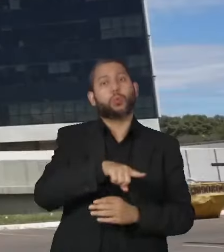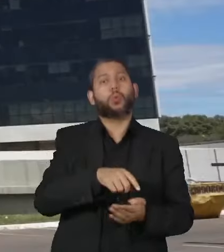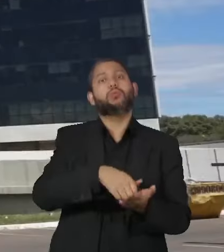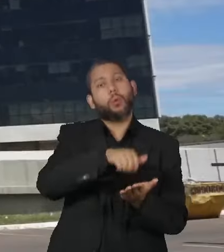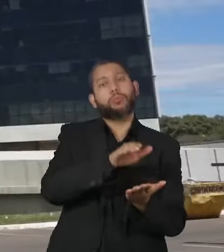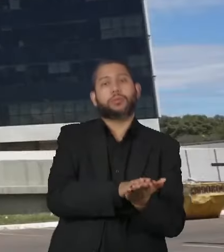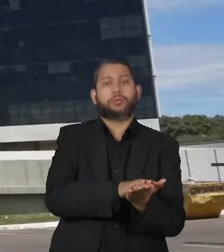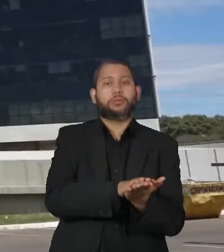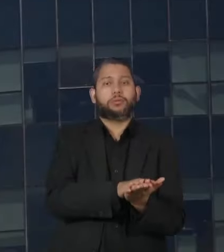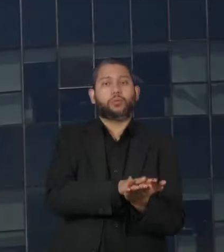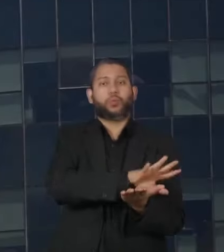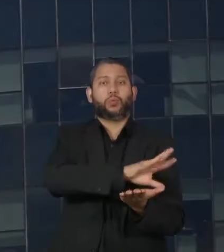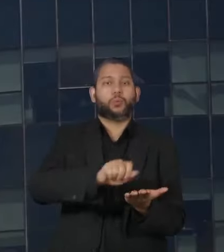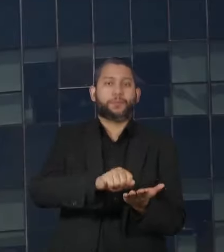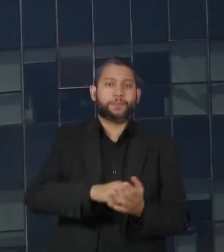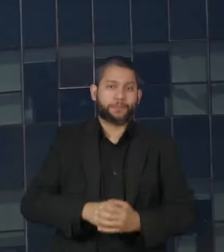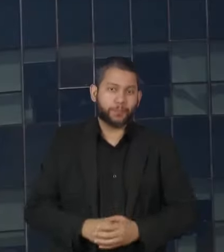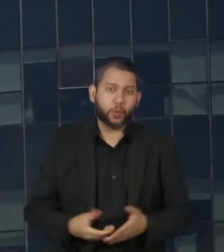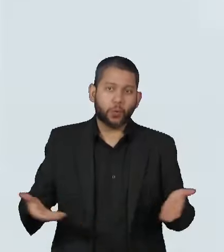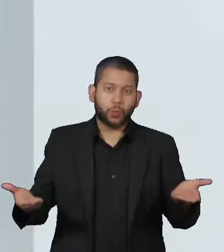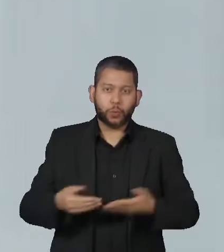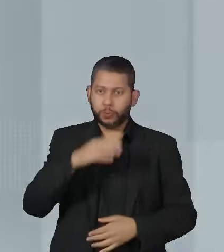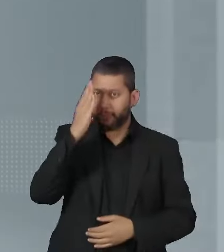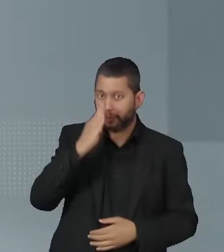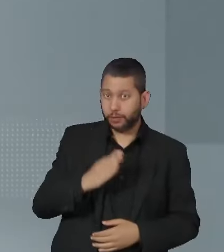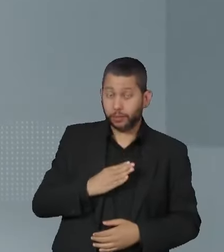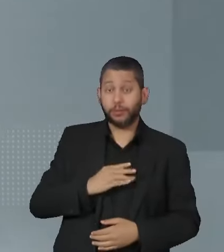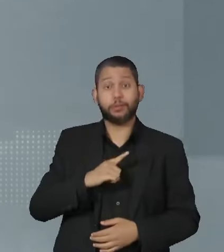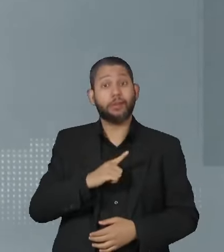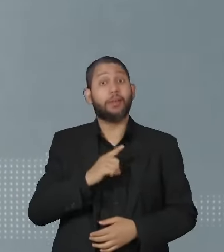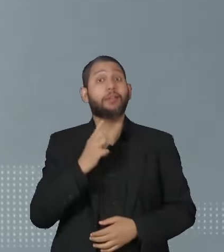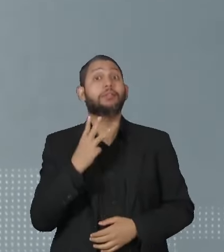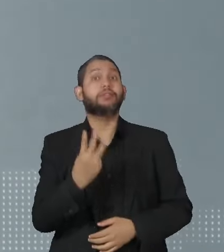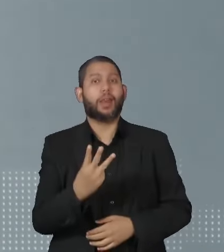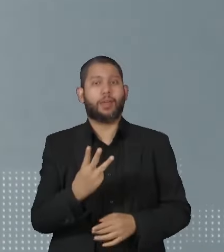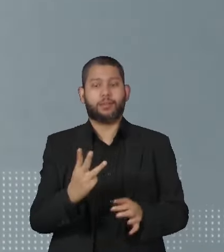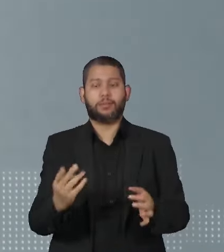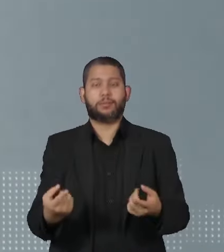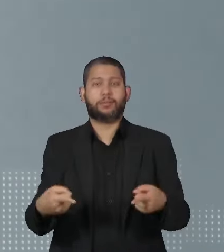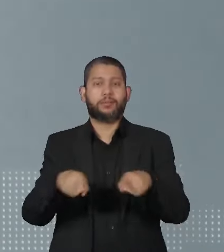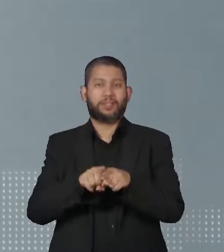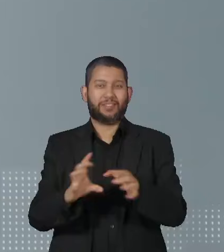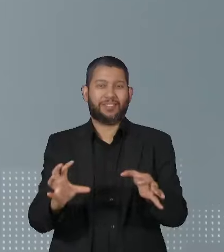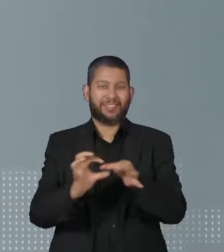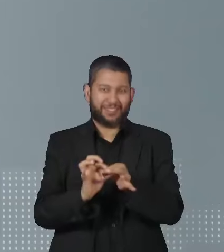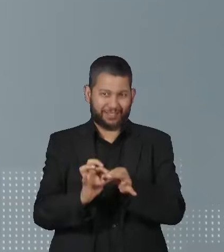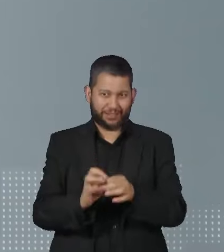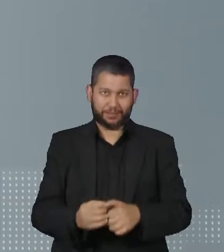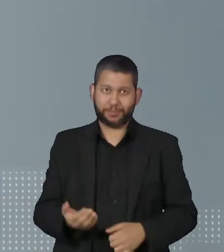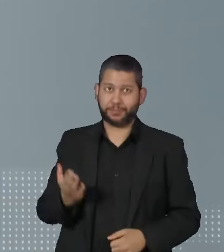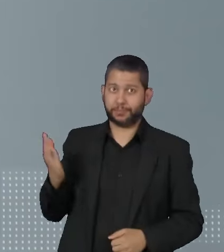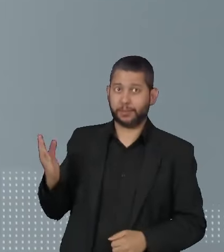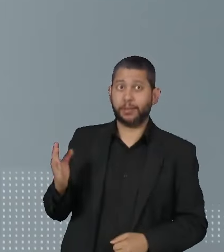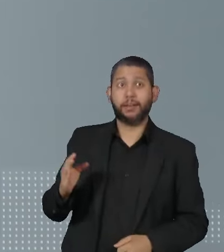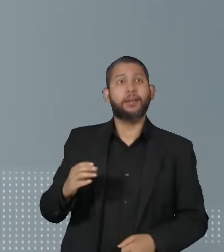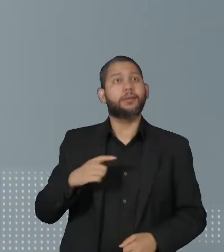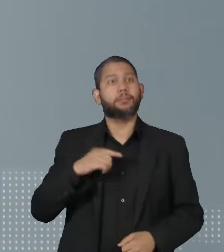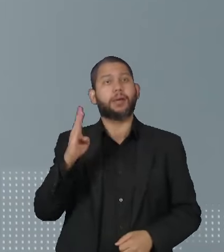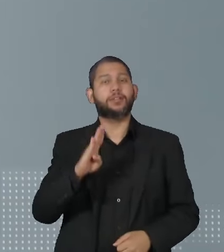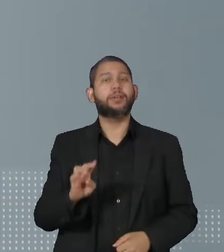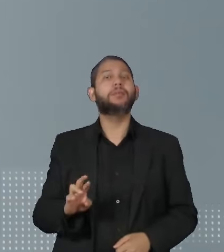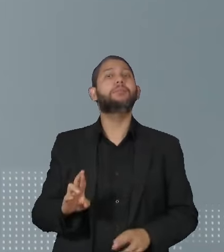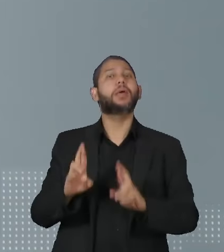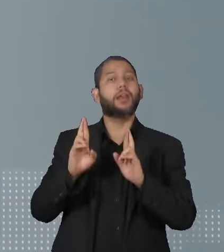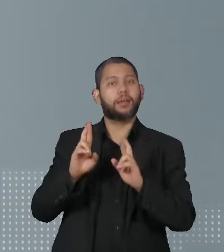punida hoje o Brasil tem três federações registradas no TSE a maior delas Brasil da esperança é